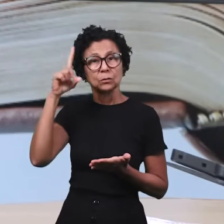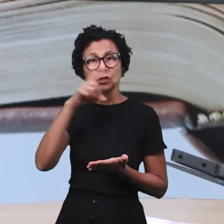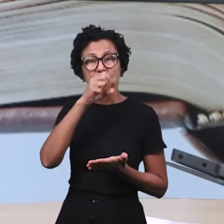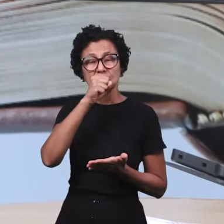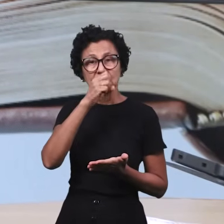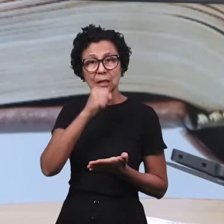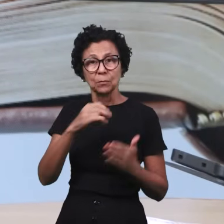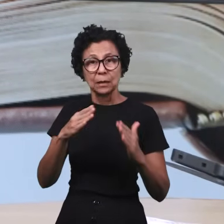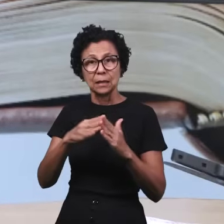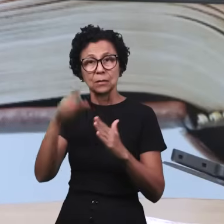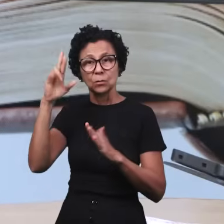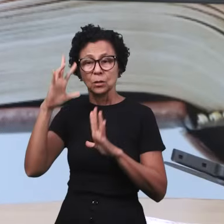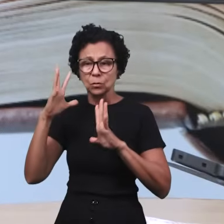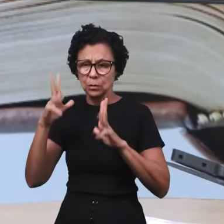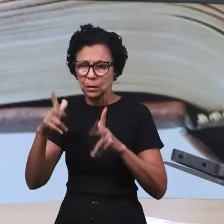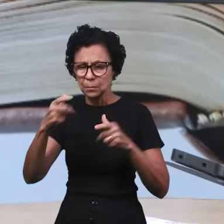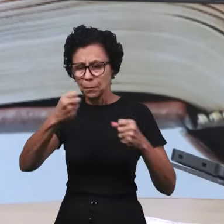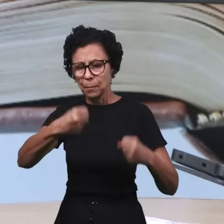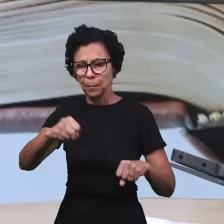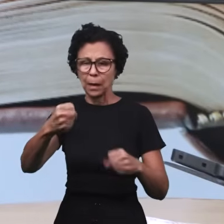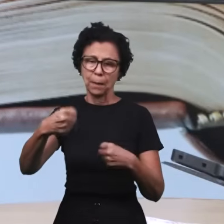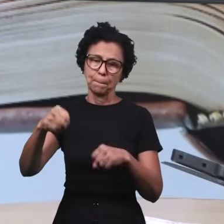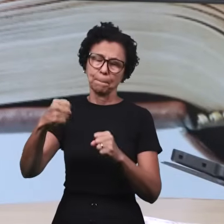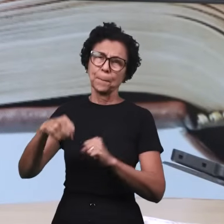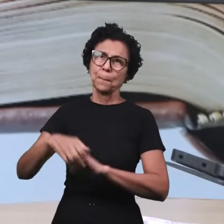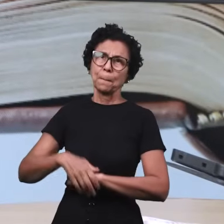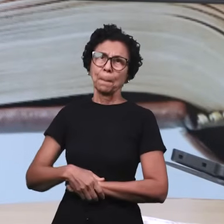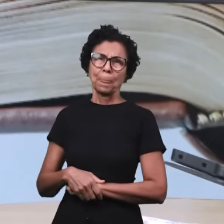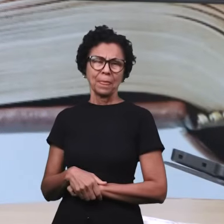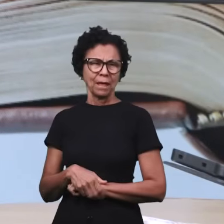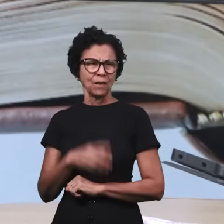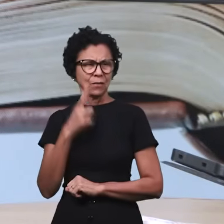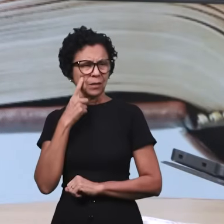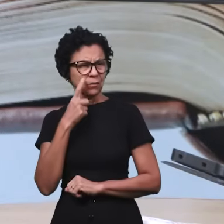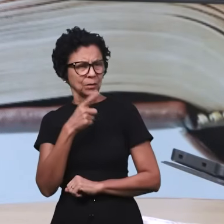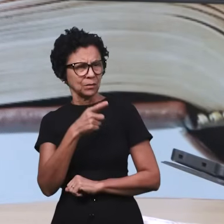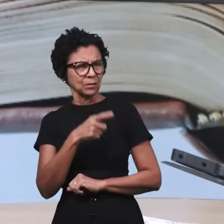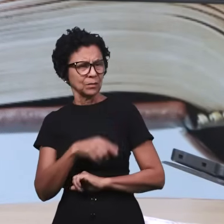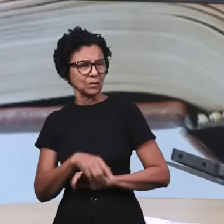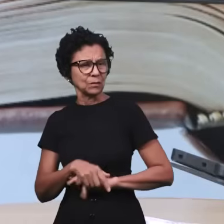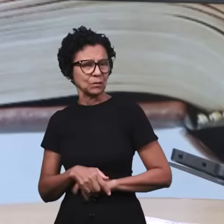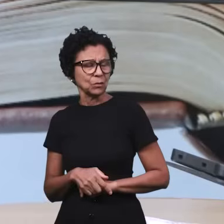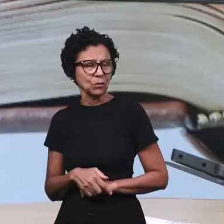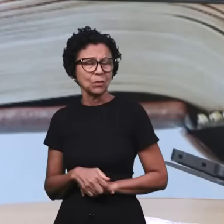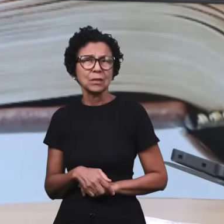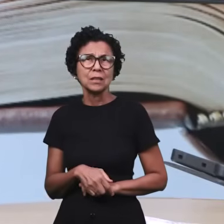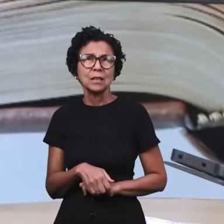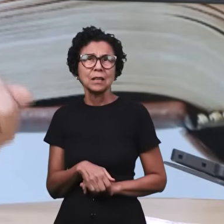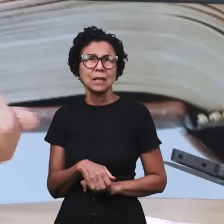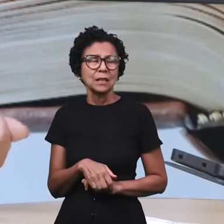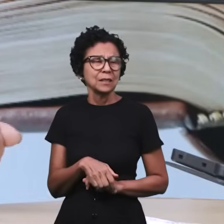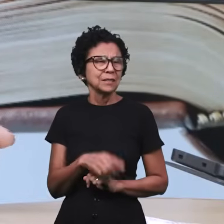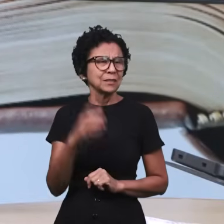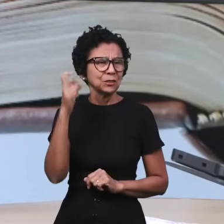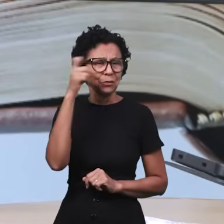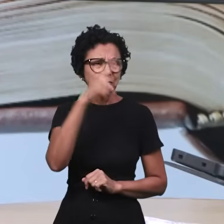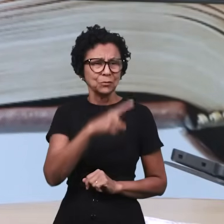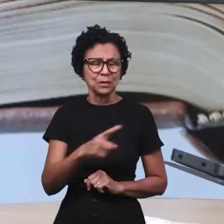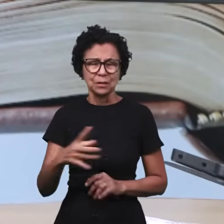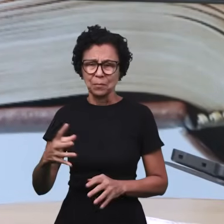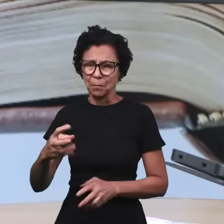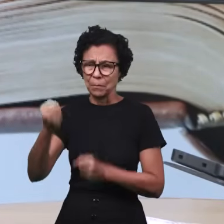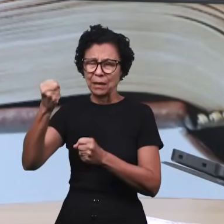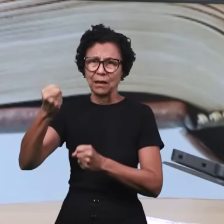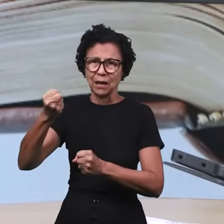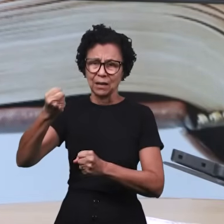ela conseguia ir. E aí a gente ficava olhando assim, pensando, né? Nossa, essa irmã não tem condição, às vezes, de pegar uma